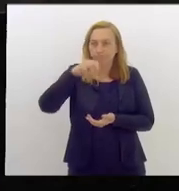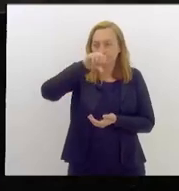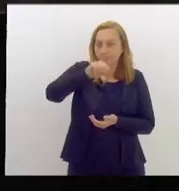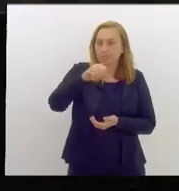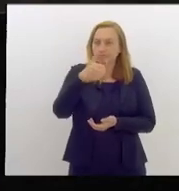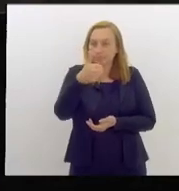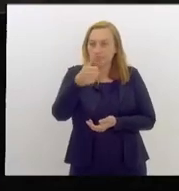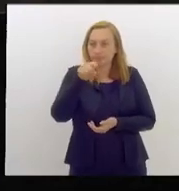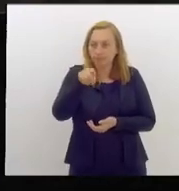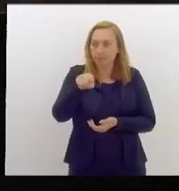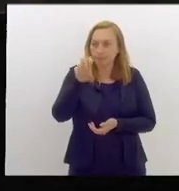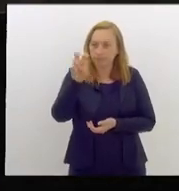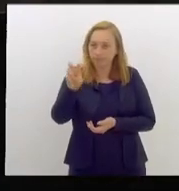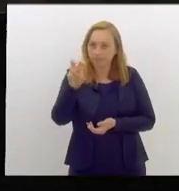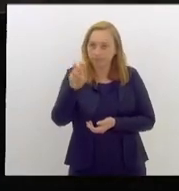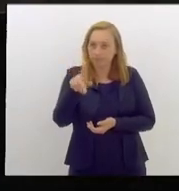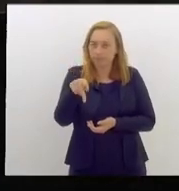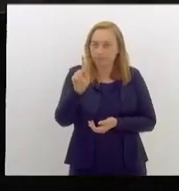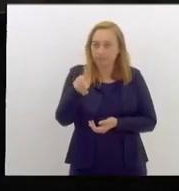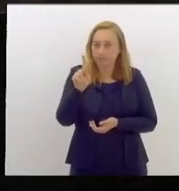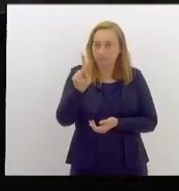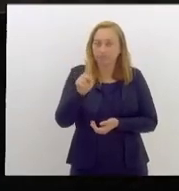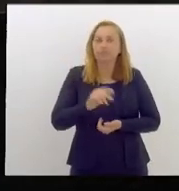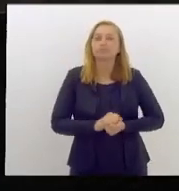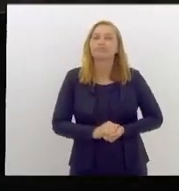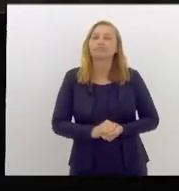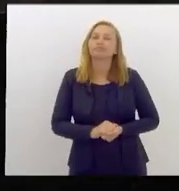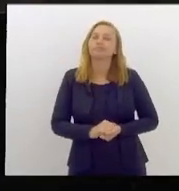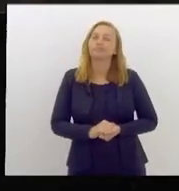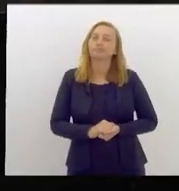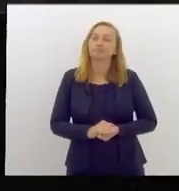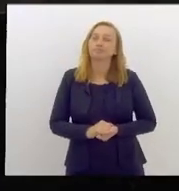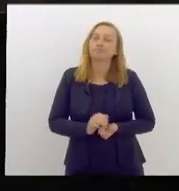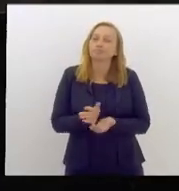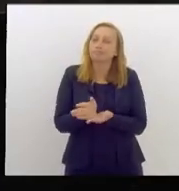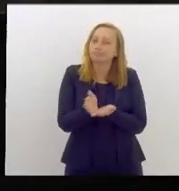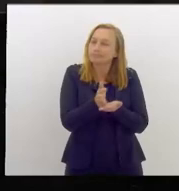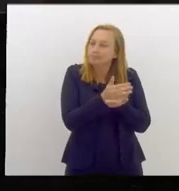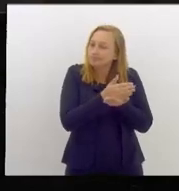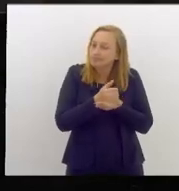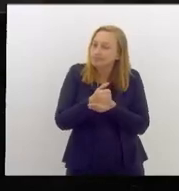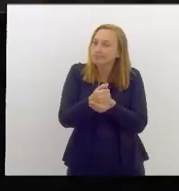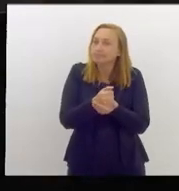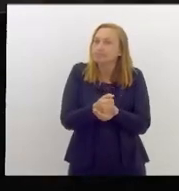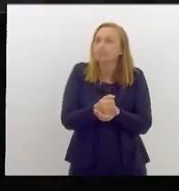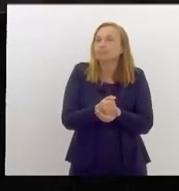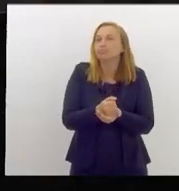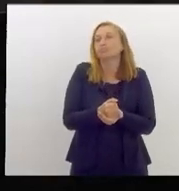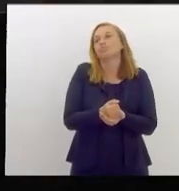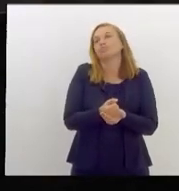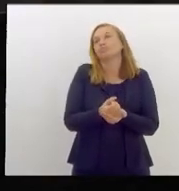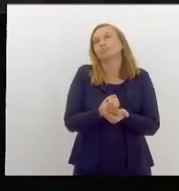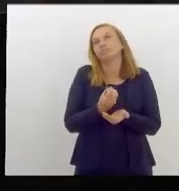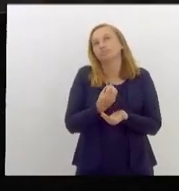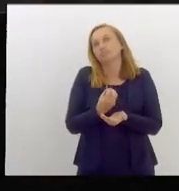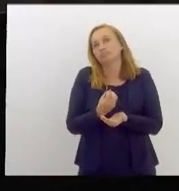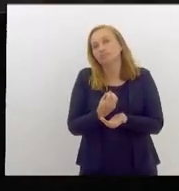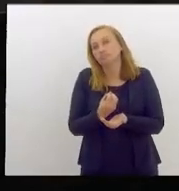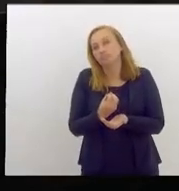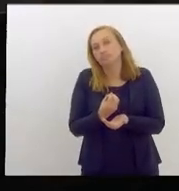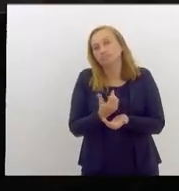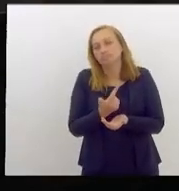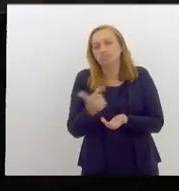91.5 de royals de petróleo essa arrecadação era sempre muito volátil era sempre muito